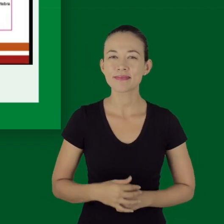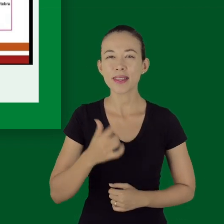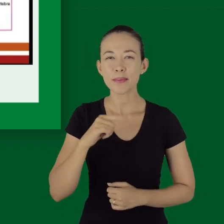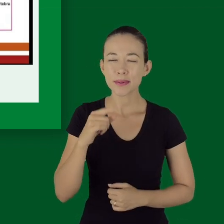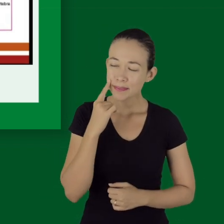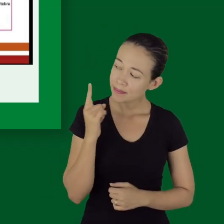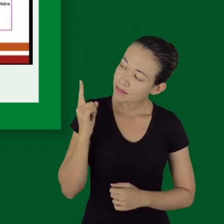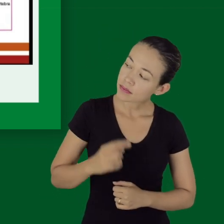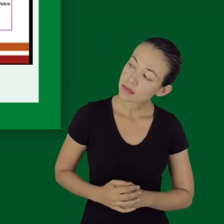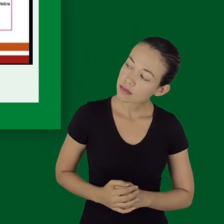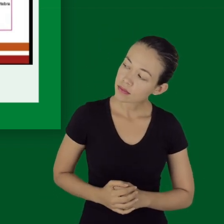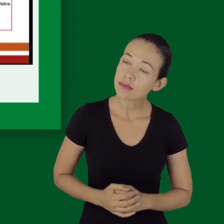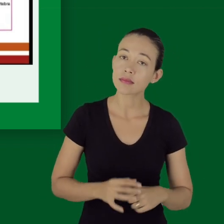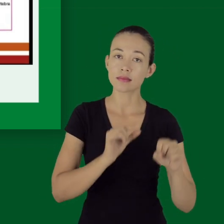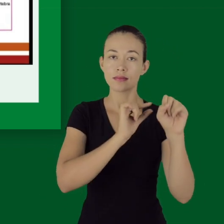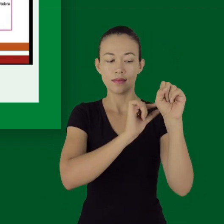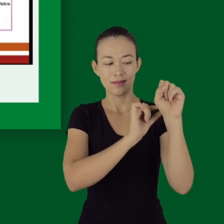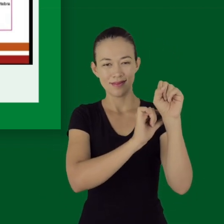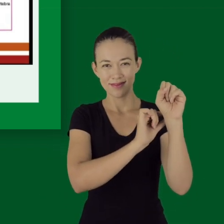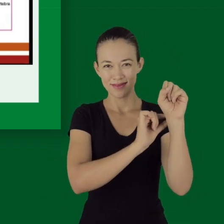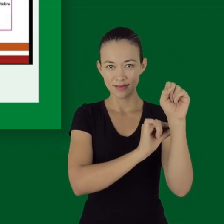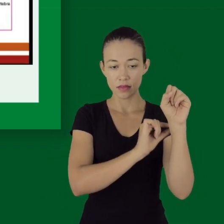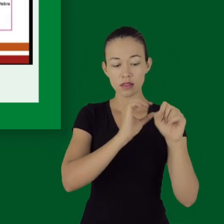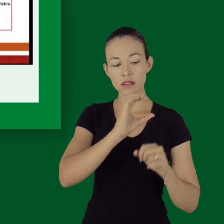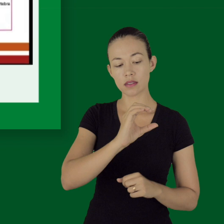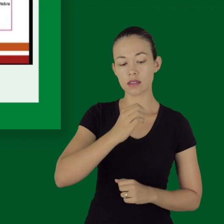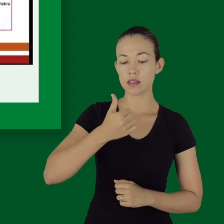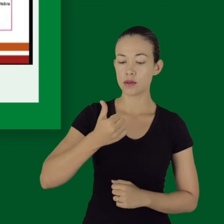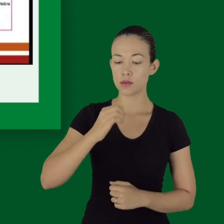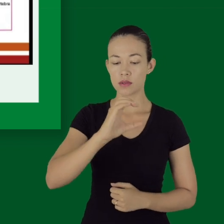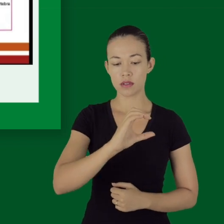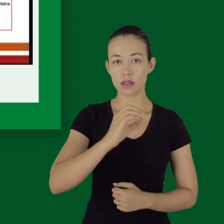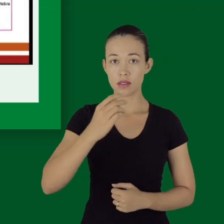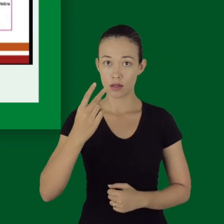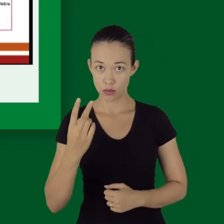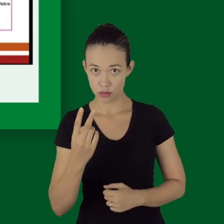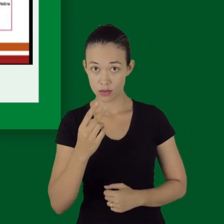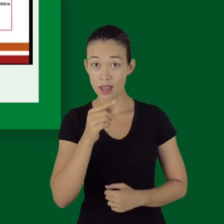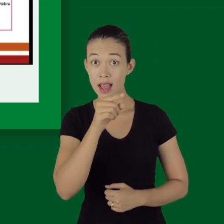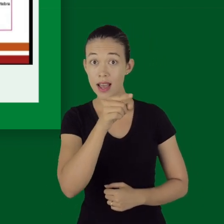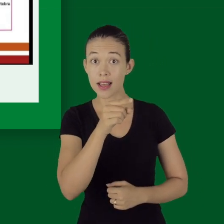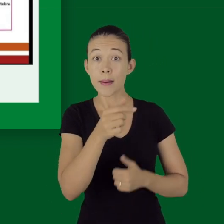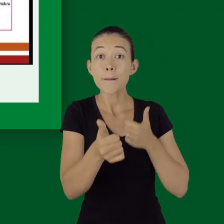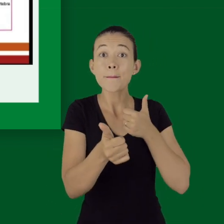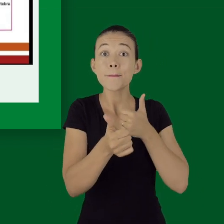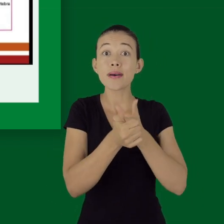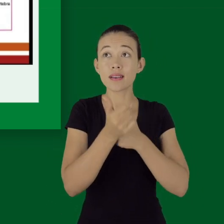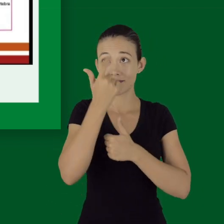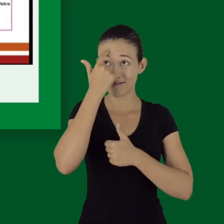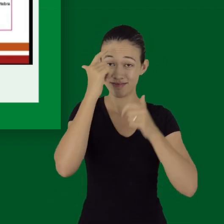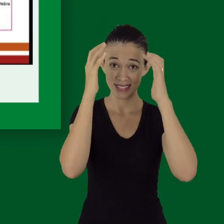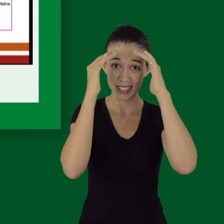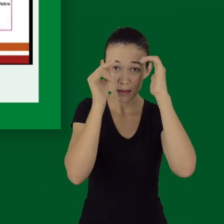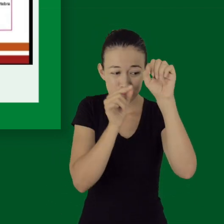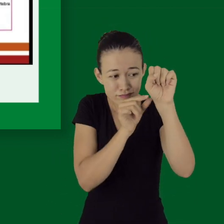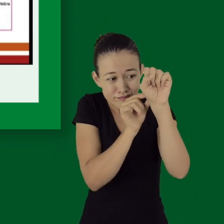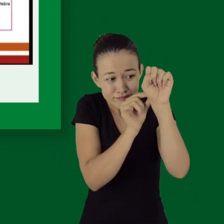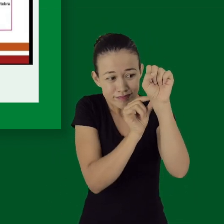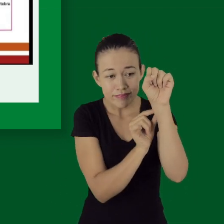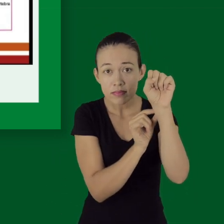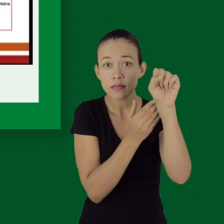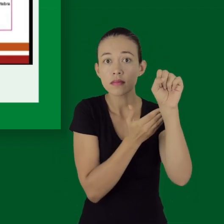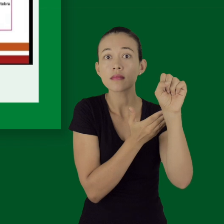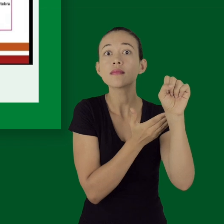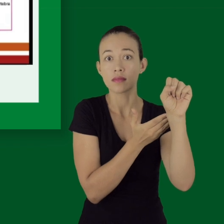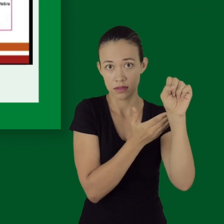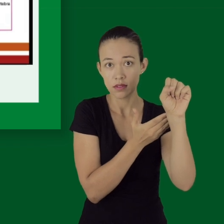Ainda é aquela parte de transição do cérebro para a coluna. E controla essas funções vitais. Então, ali, a nível bulbar, eu tenho